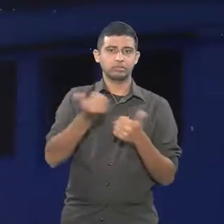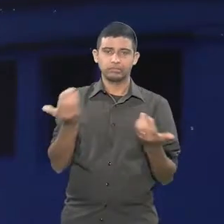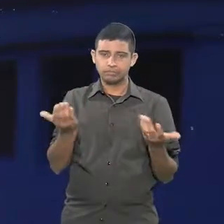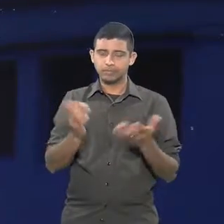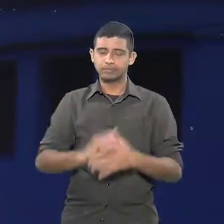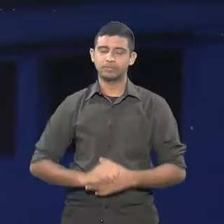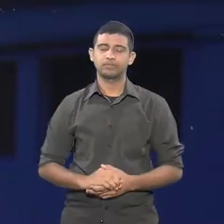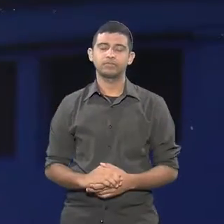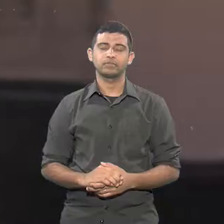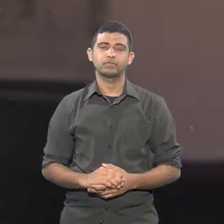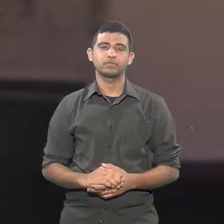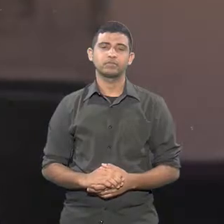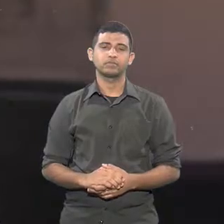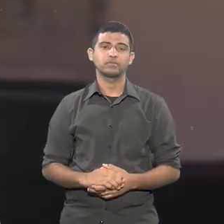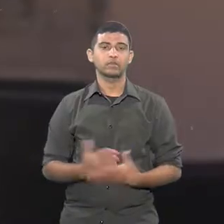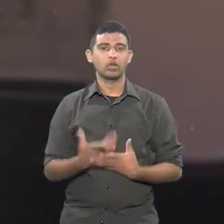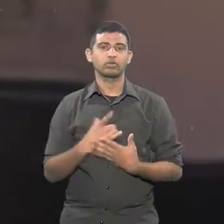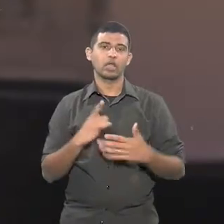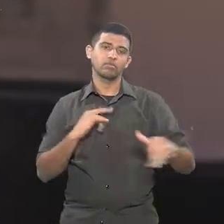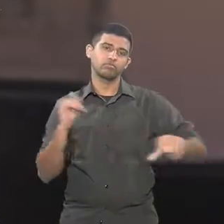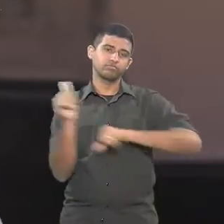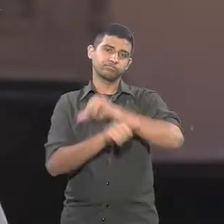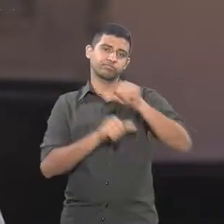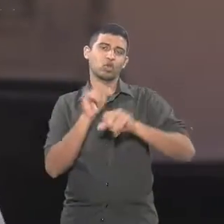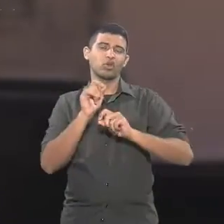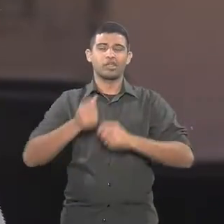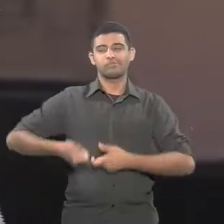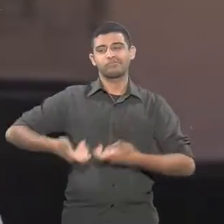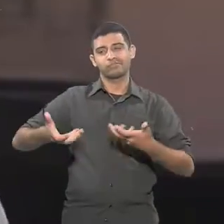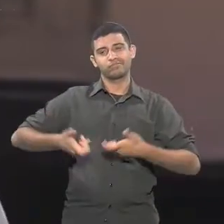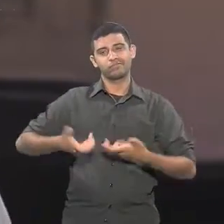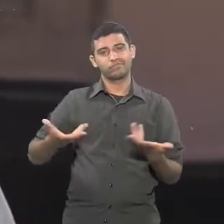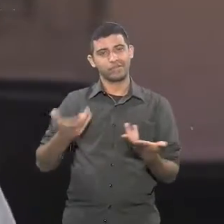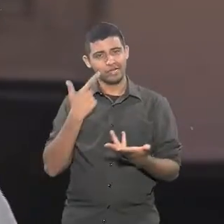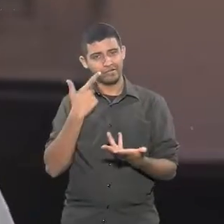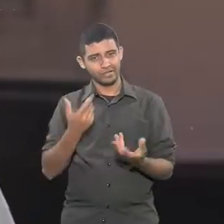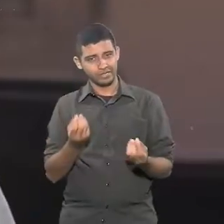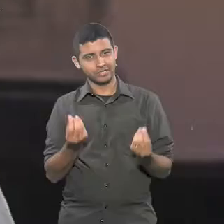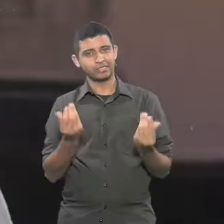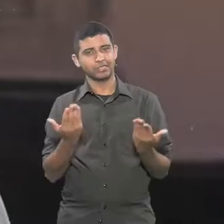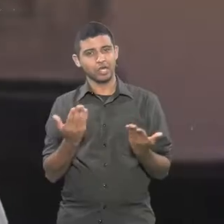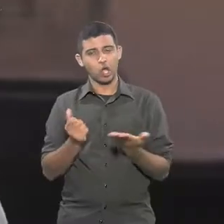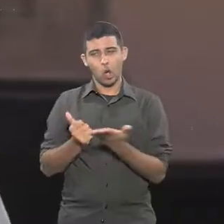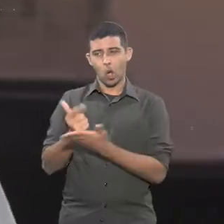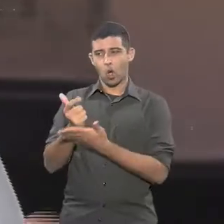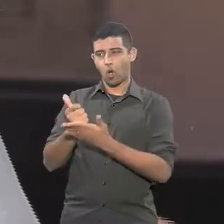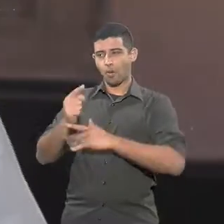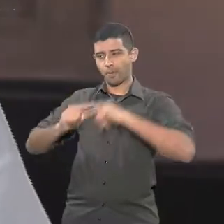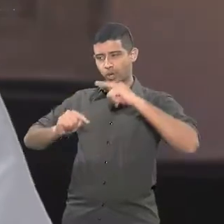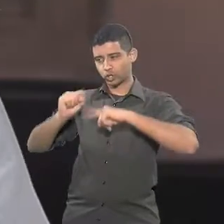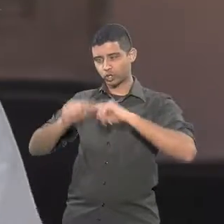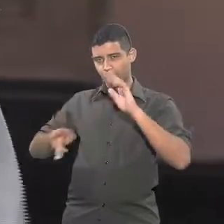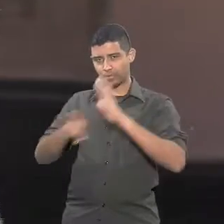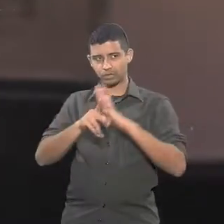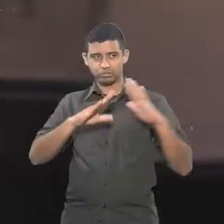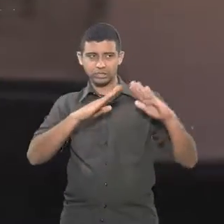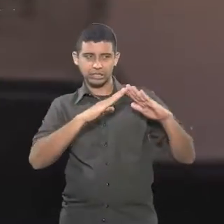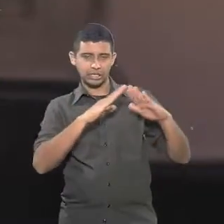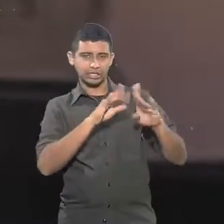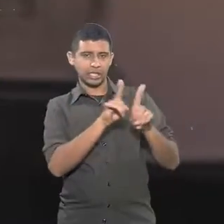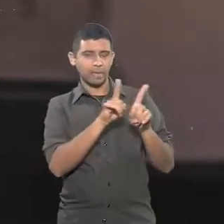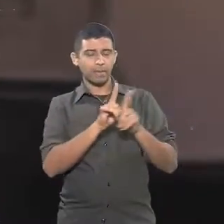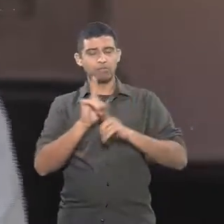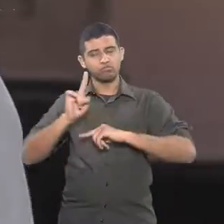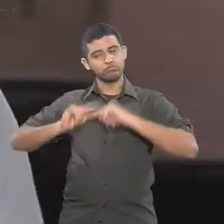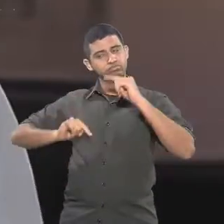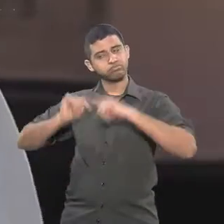de consumo, né? Então há uma troca da despesa para a aquisição dos produtos para o domicílio, para a